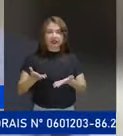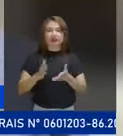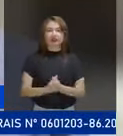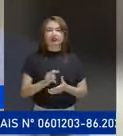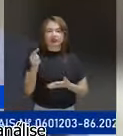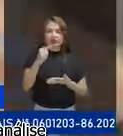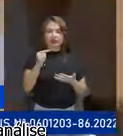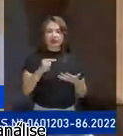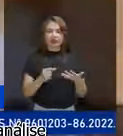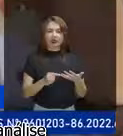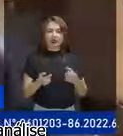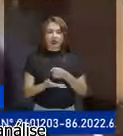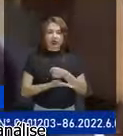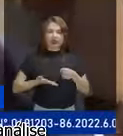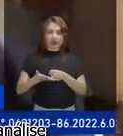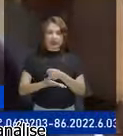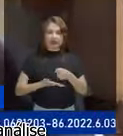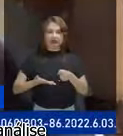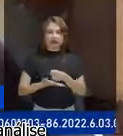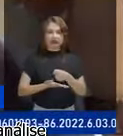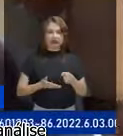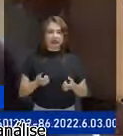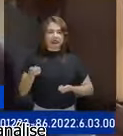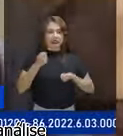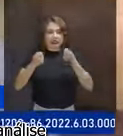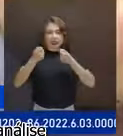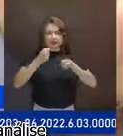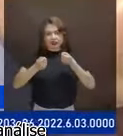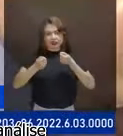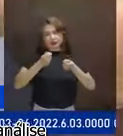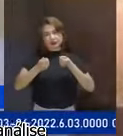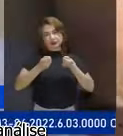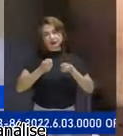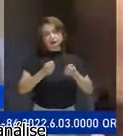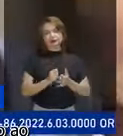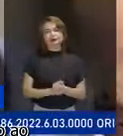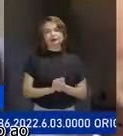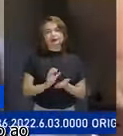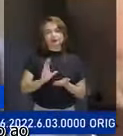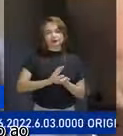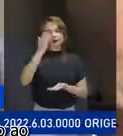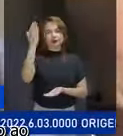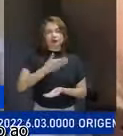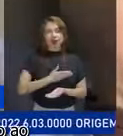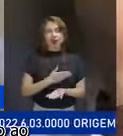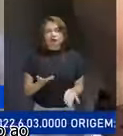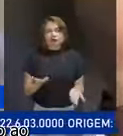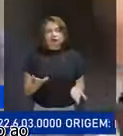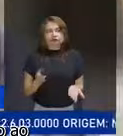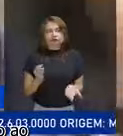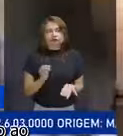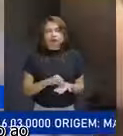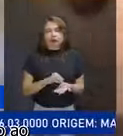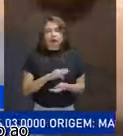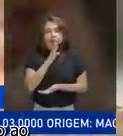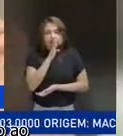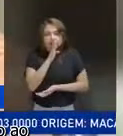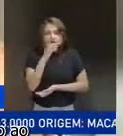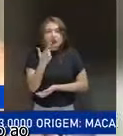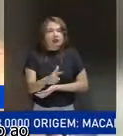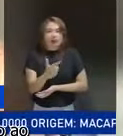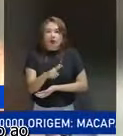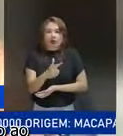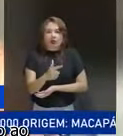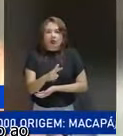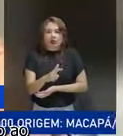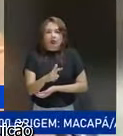os elementos de fundamentação a quando na análise das contas, naturalmente não há omissão quanto ao quesito